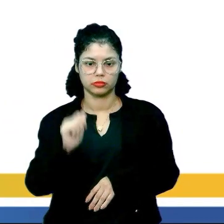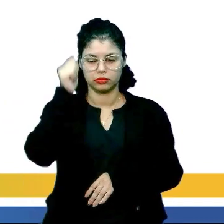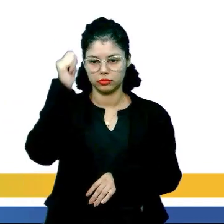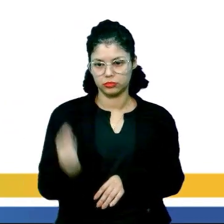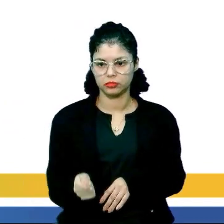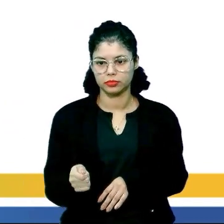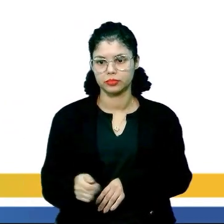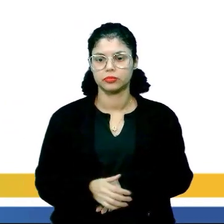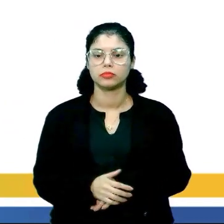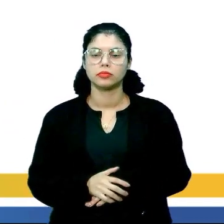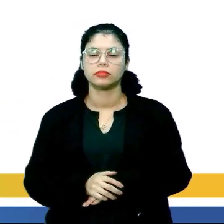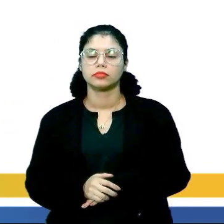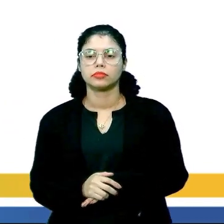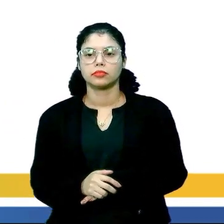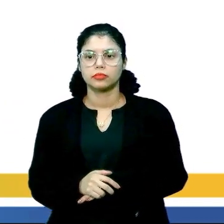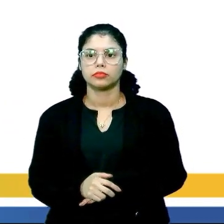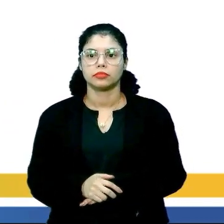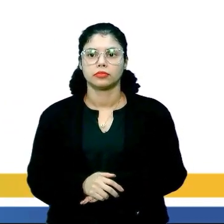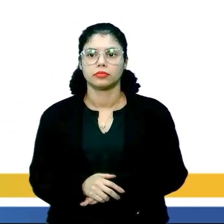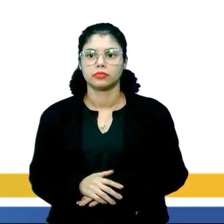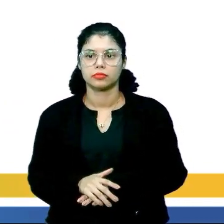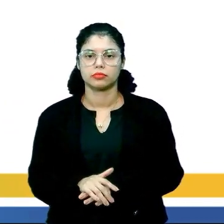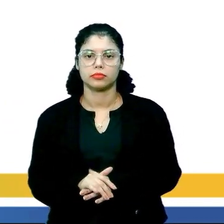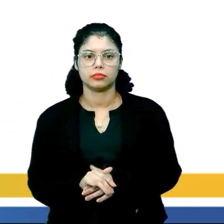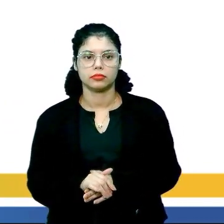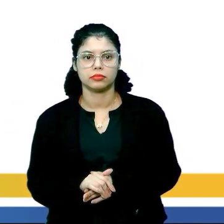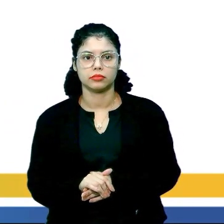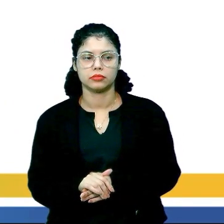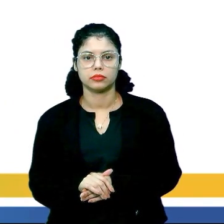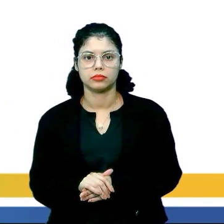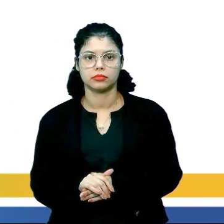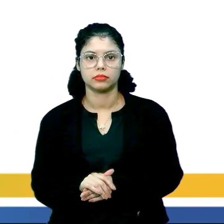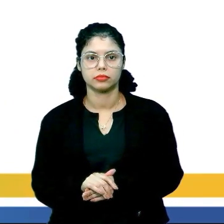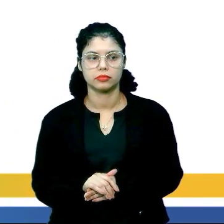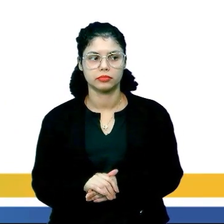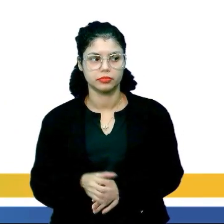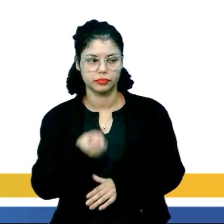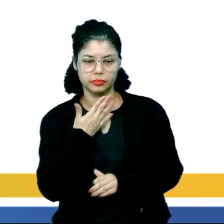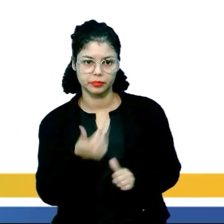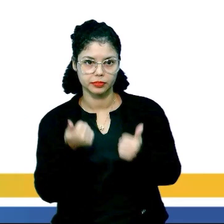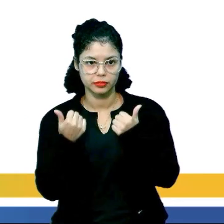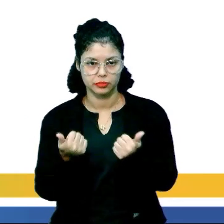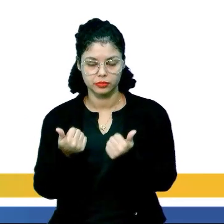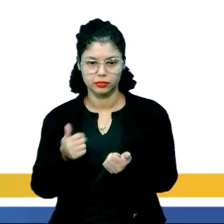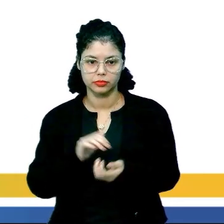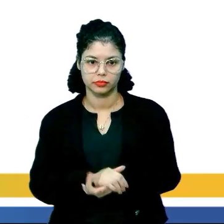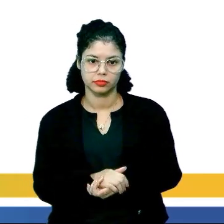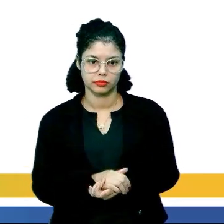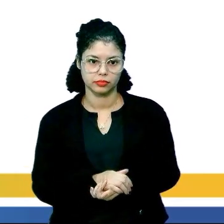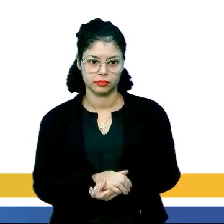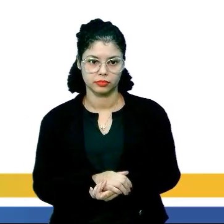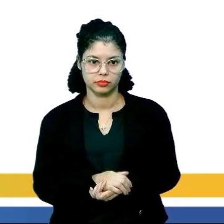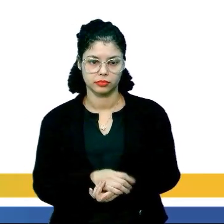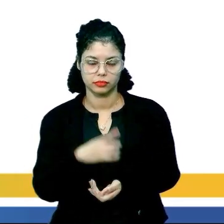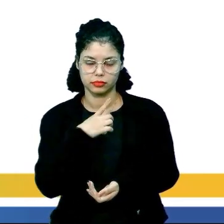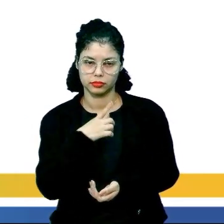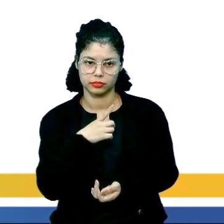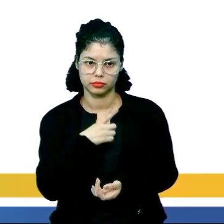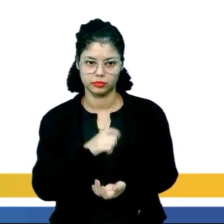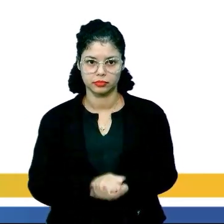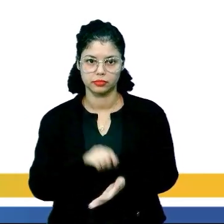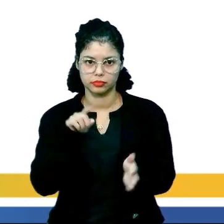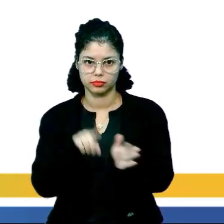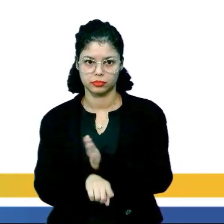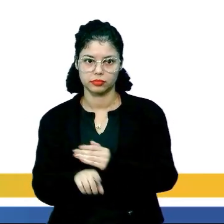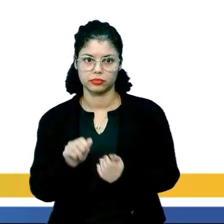ditadura militar, já começava a dar sinais de falência. Muito bem. Então, agora, nós temos aí uma